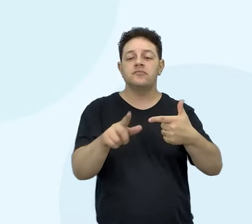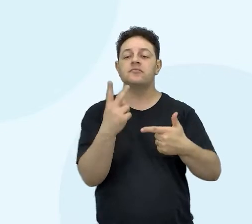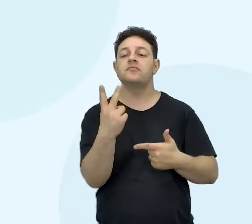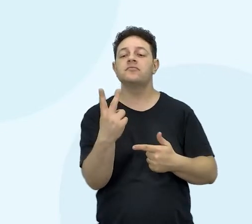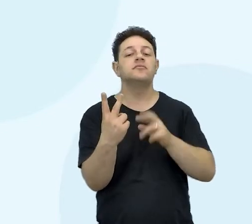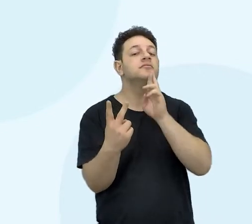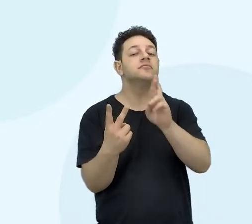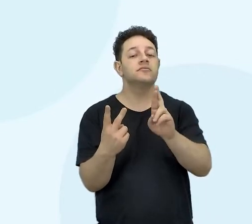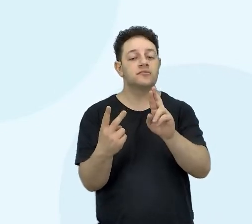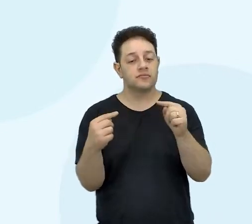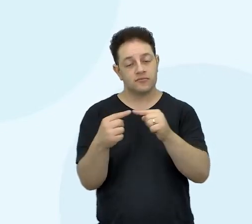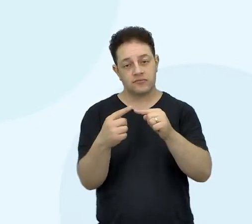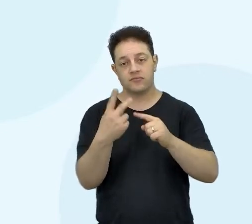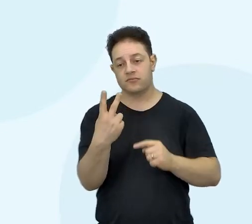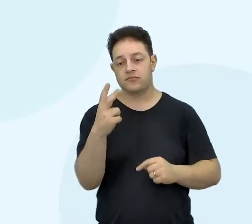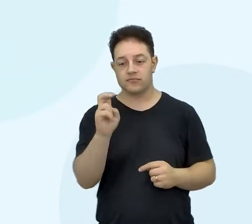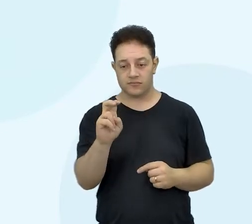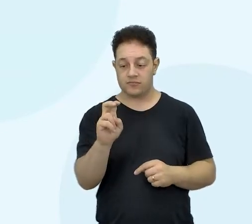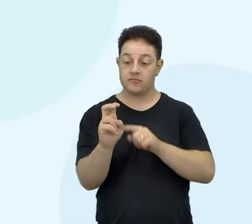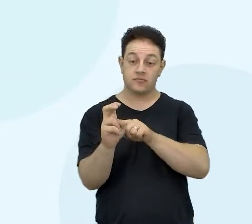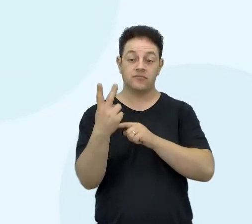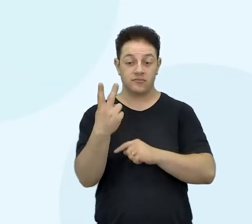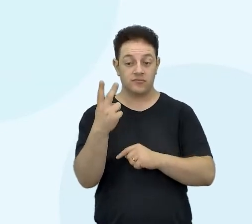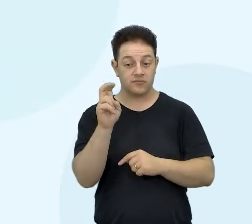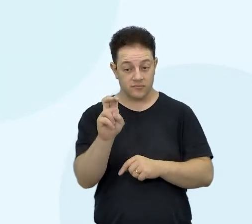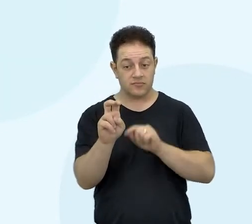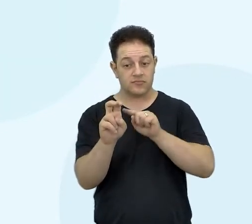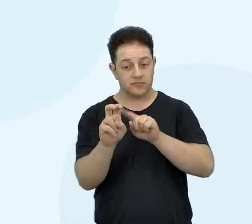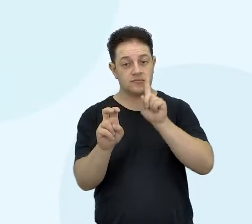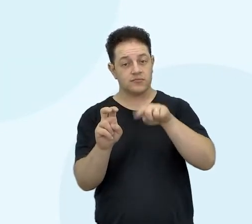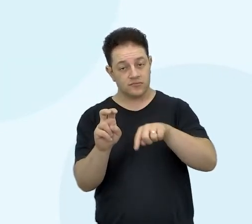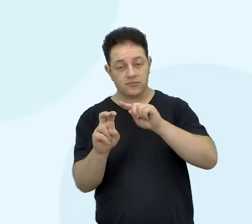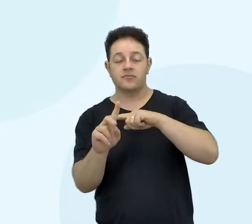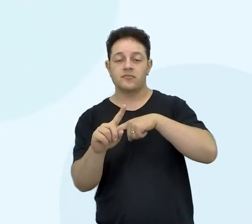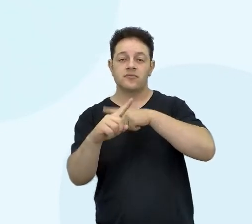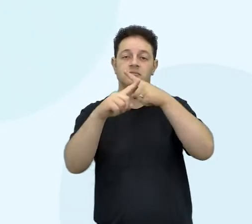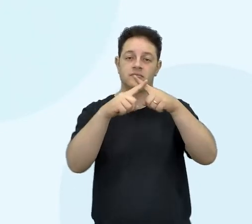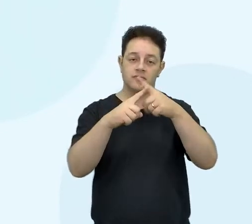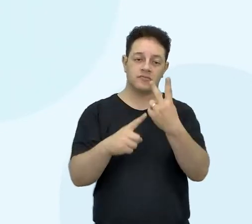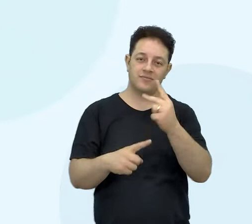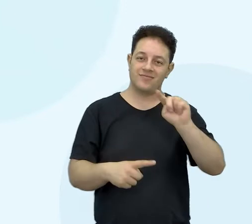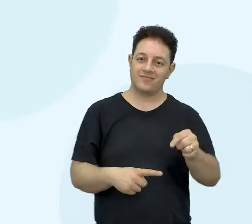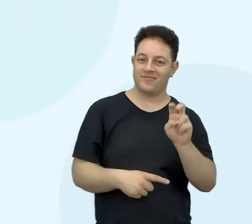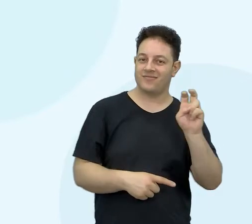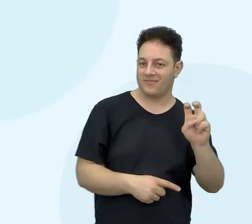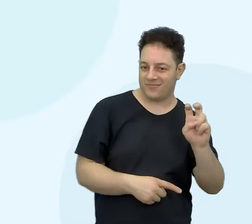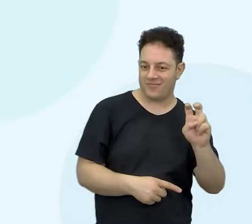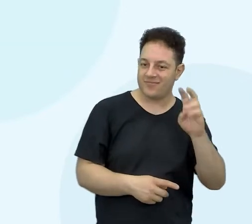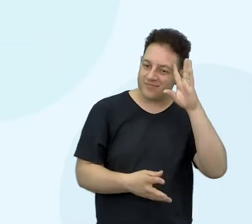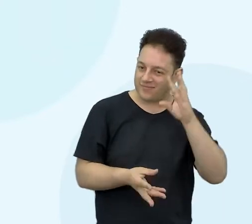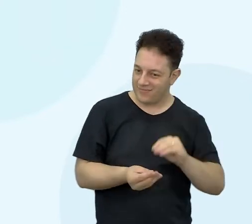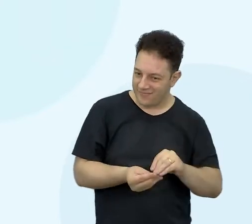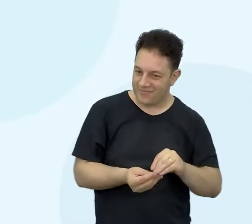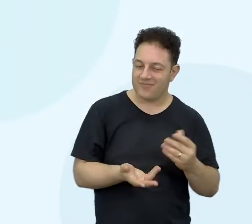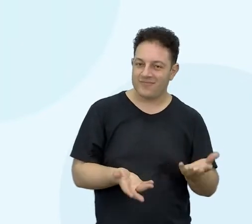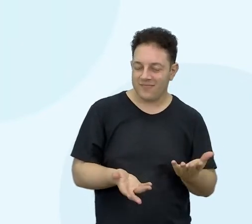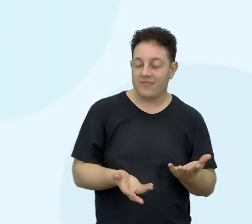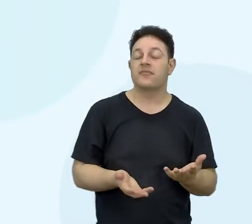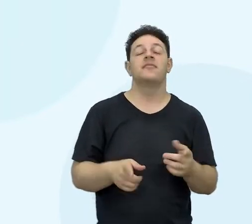dá quanto? Dá 25. 25 é um múltiplo de 2,5, percebeu? Da mesma